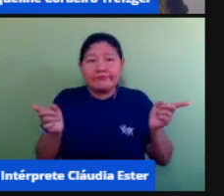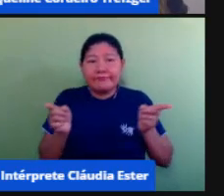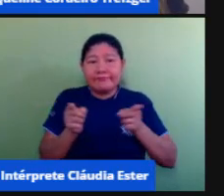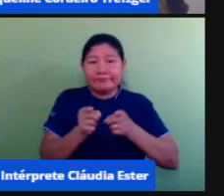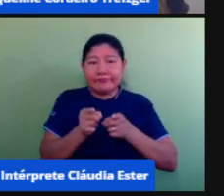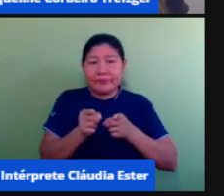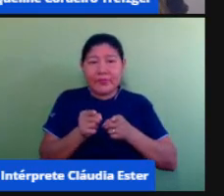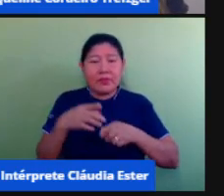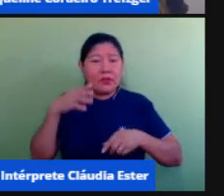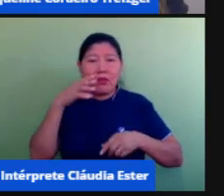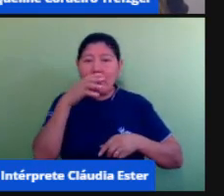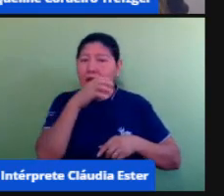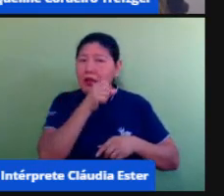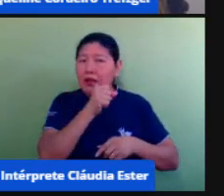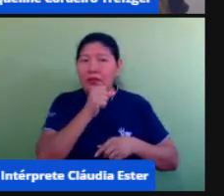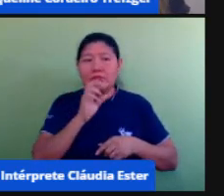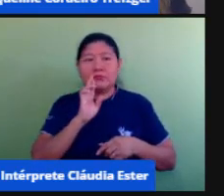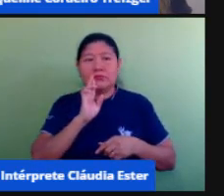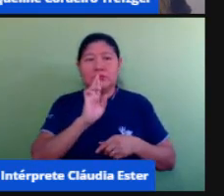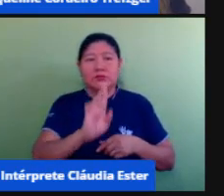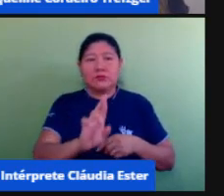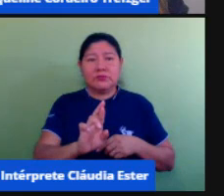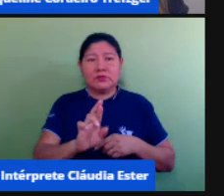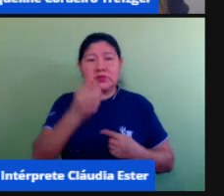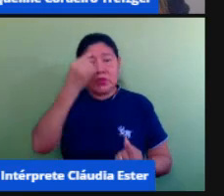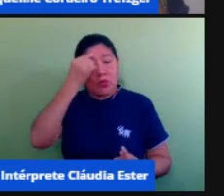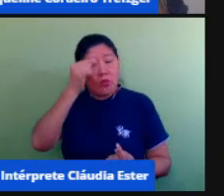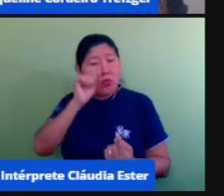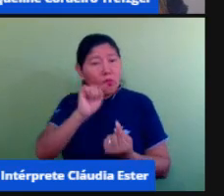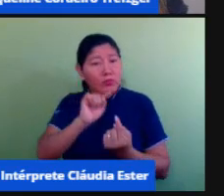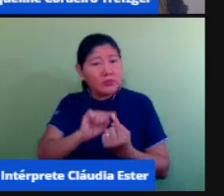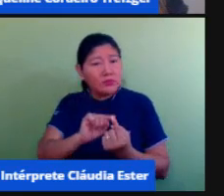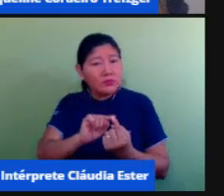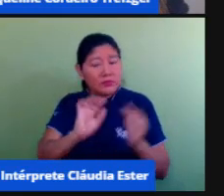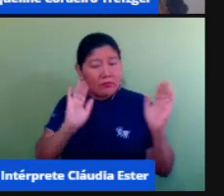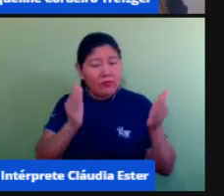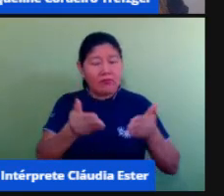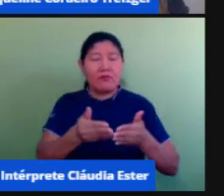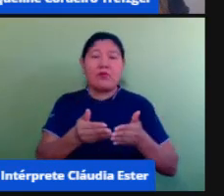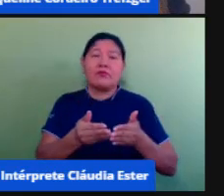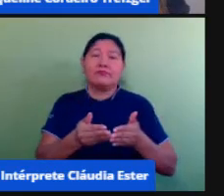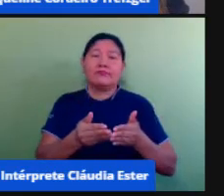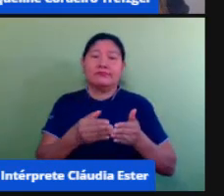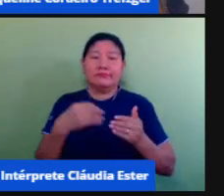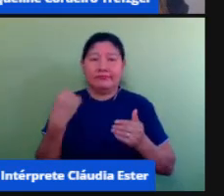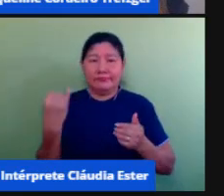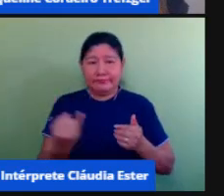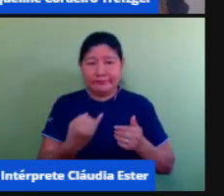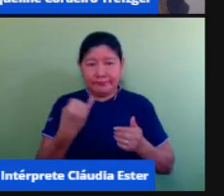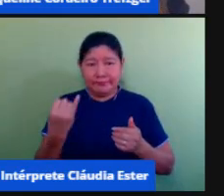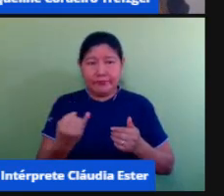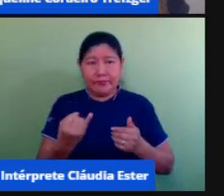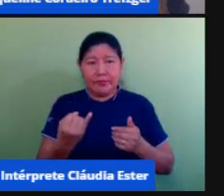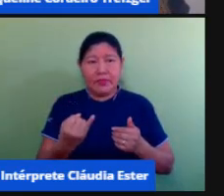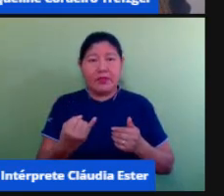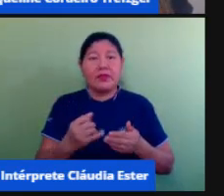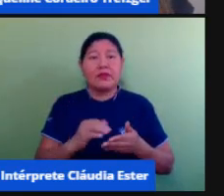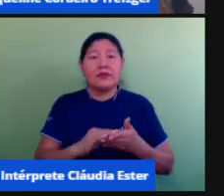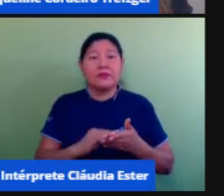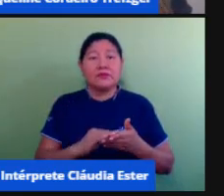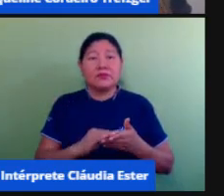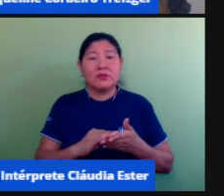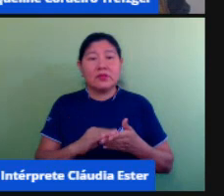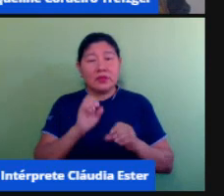breves, né? E avaliam apenas objetivos situados, tá? Nos níveis mais de